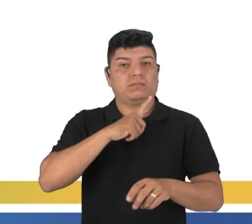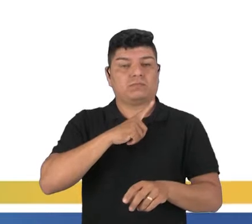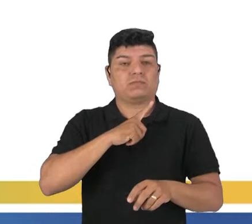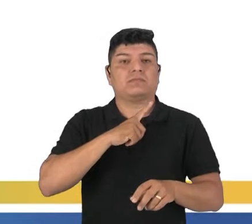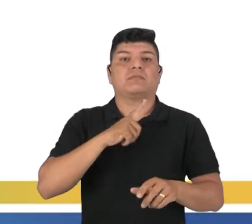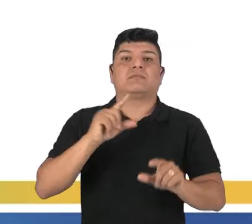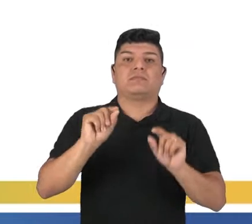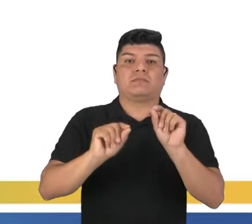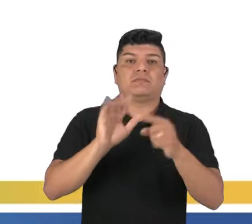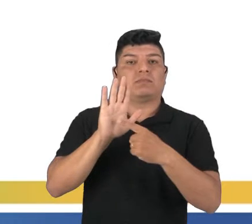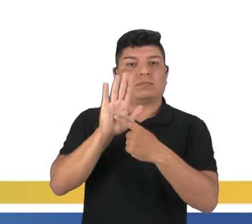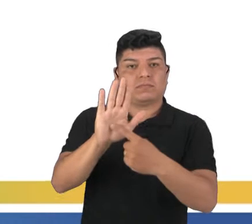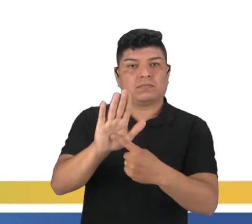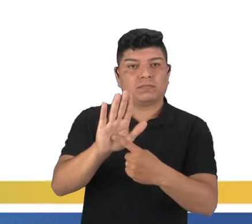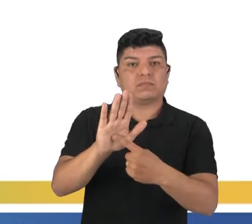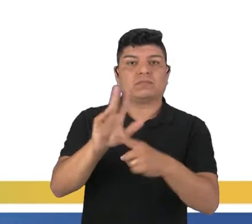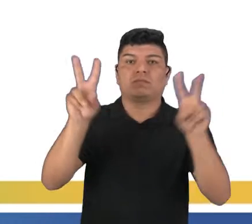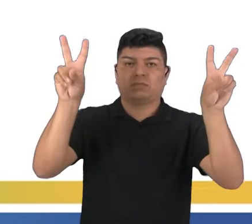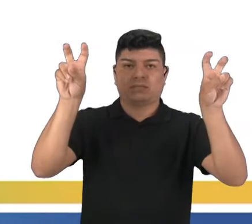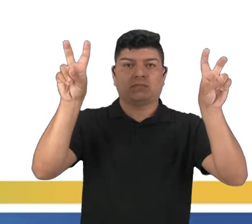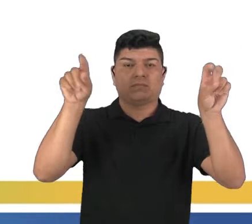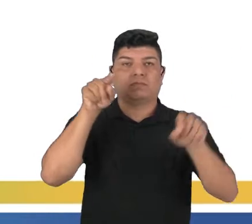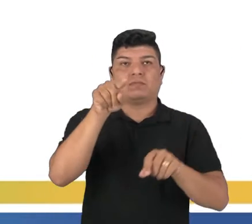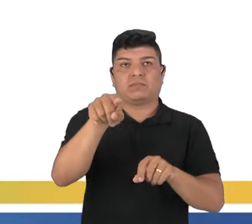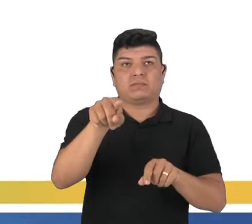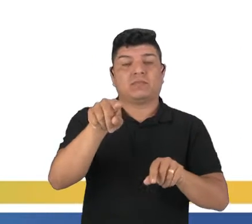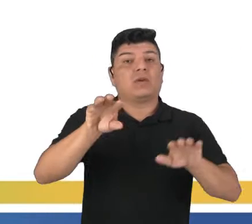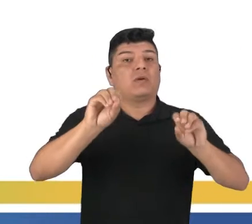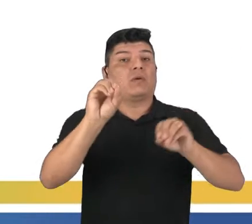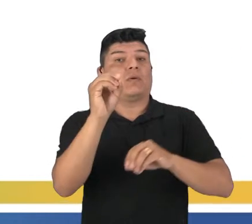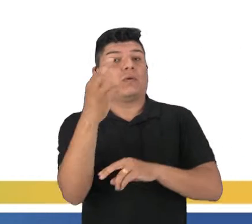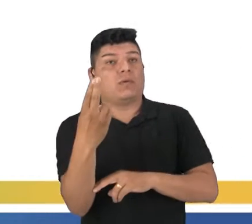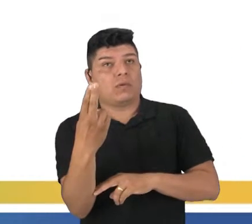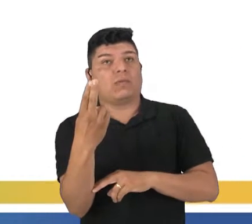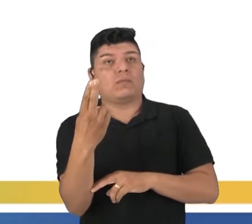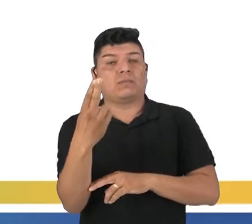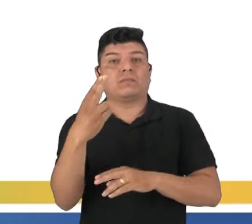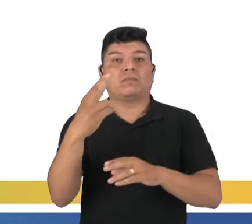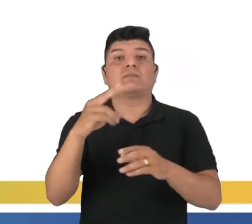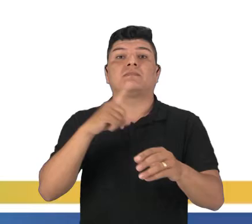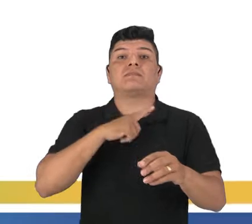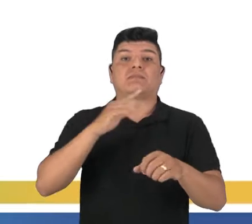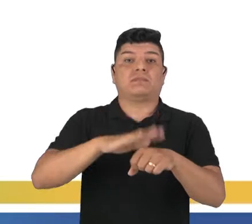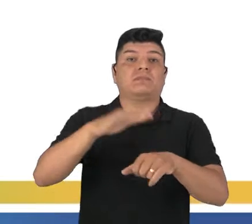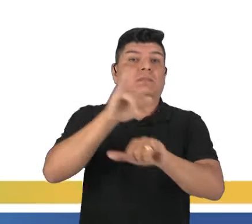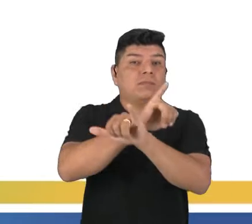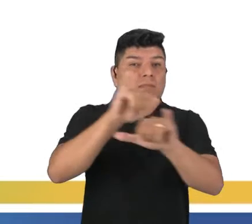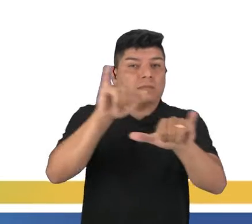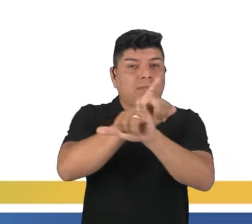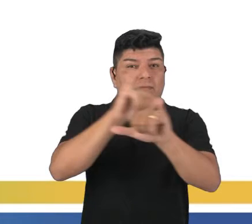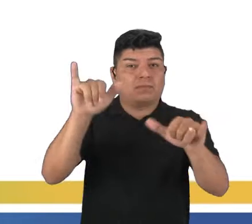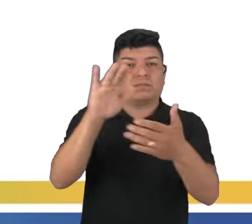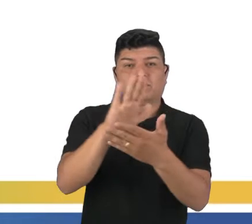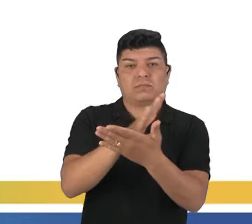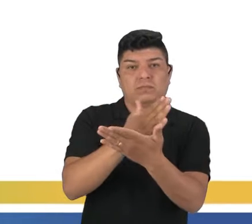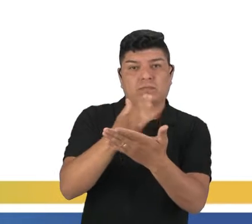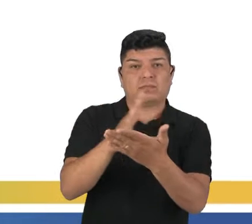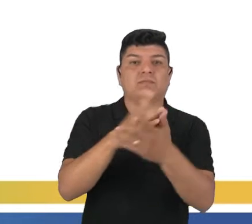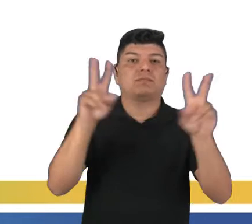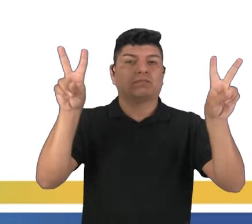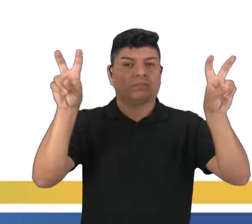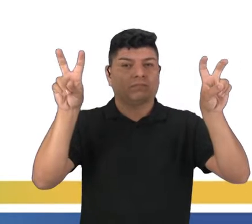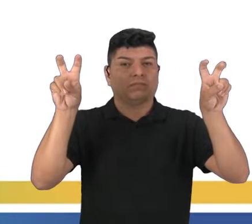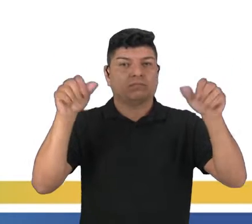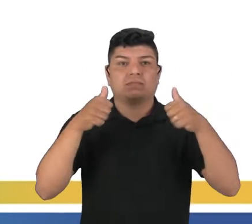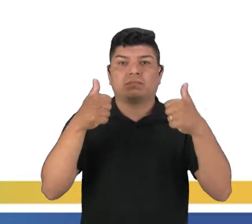tá? Então ele vai apresentar ali um assunto para você, ou então ele vai acrescentar o quê? Informações sobre algum tema,